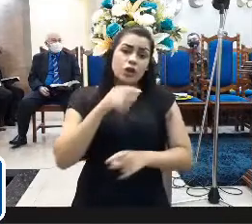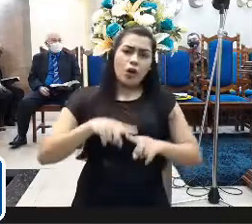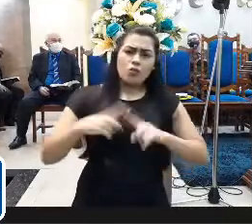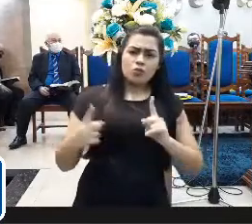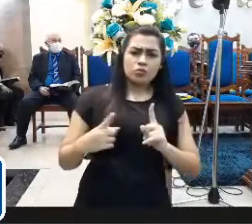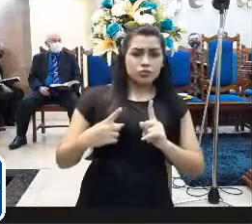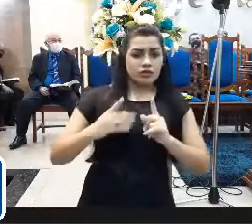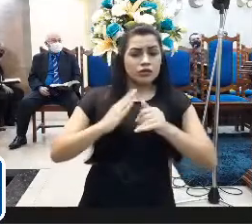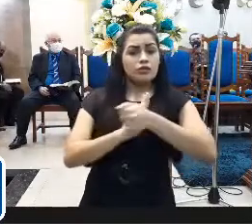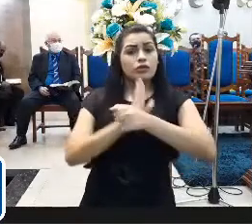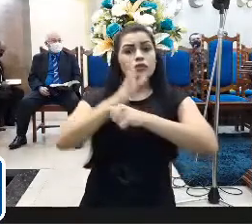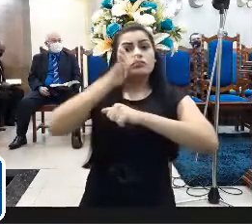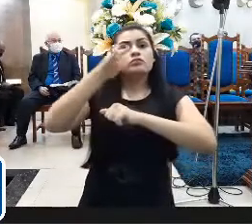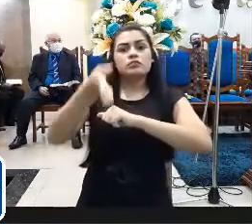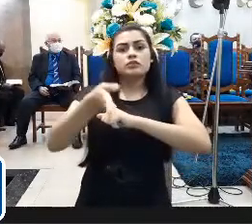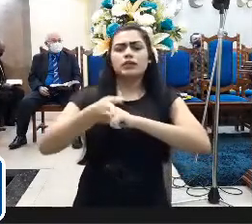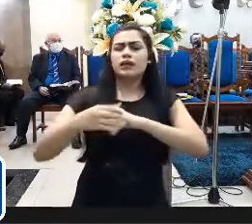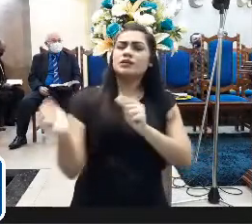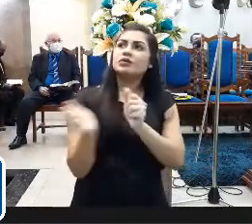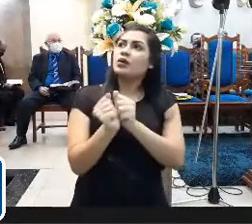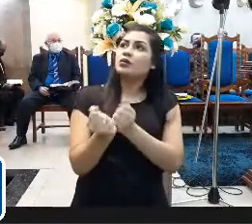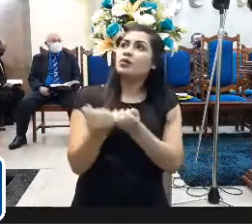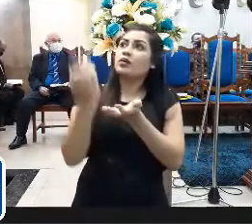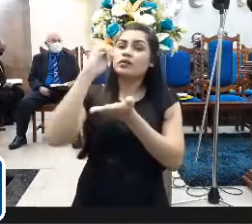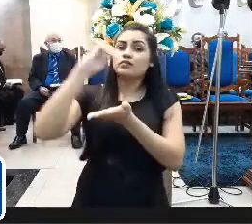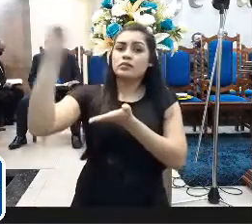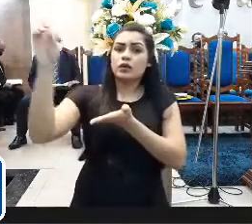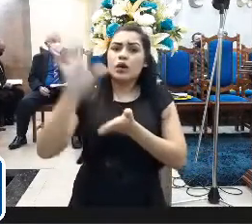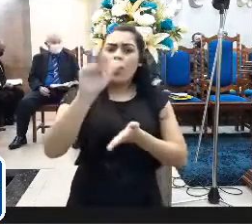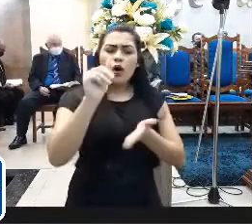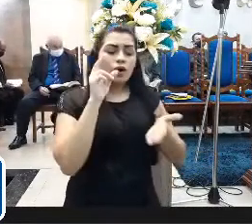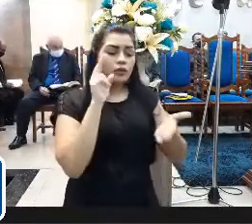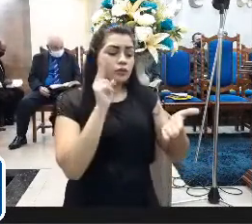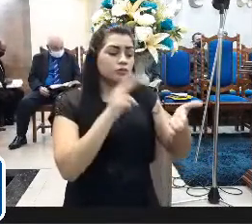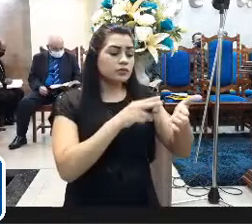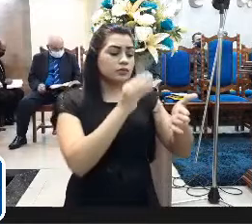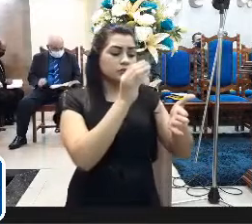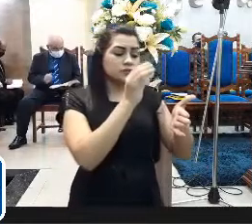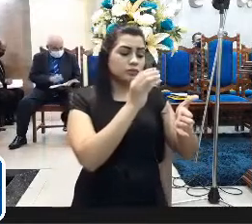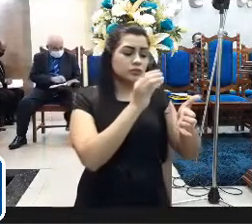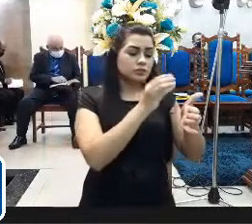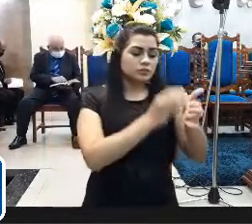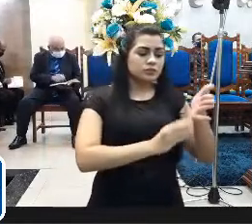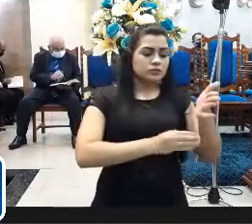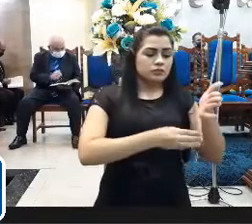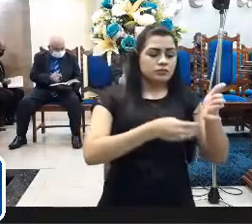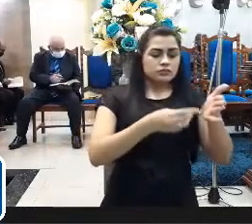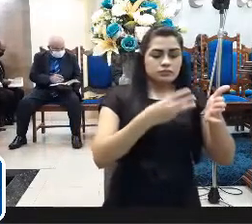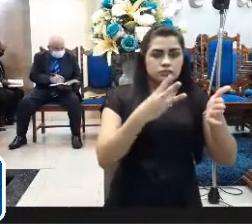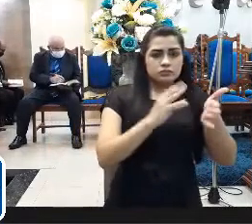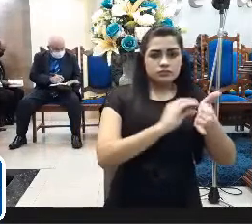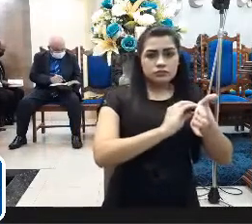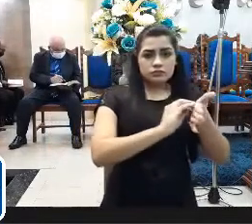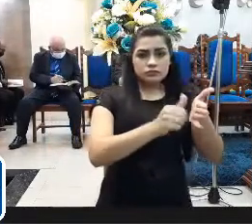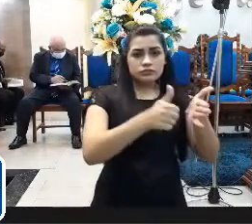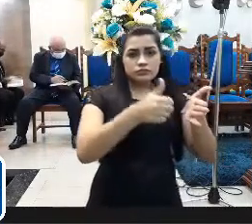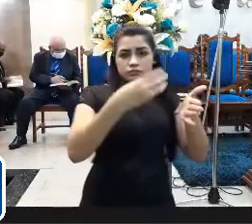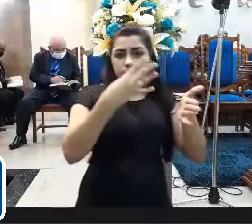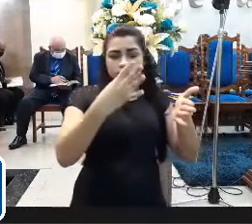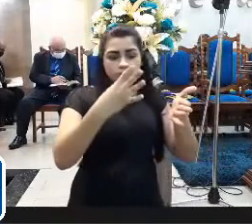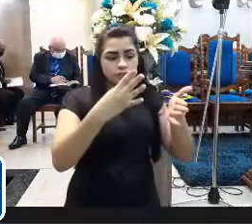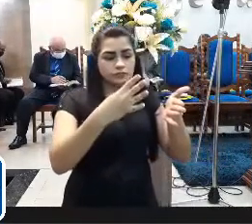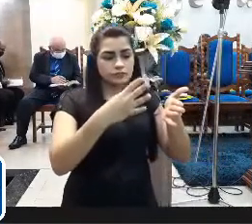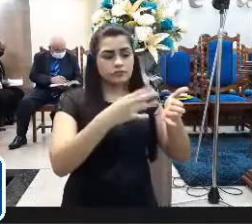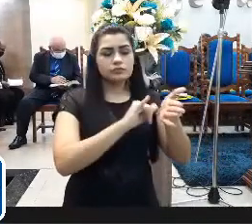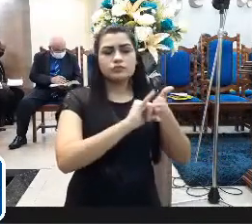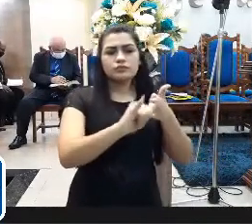Aleluia, devemos estar preparados para sofrer. Olha o capítulo 3, versículo 14, irmão. O crente deve estar preparado para sofrer. É a